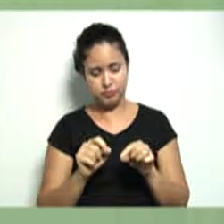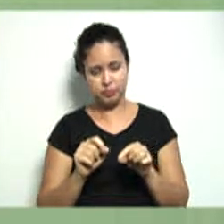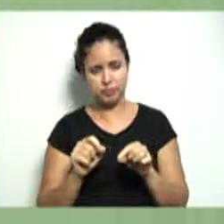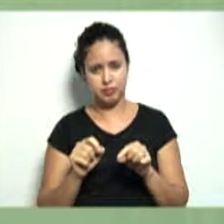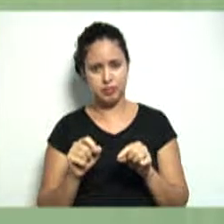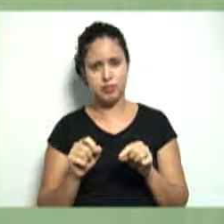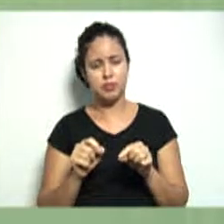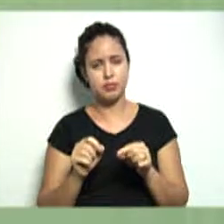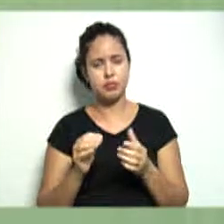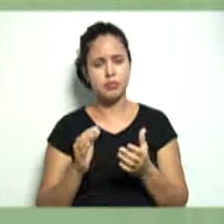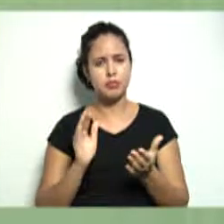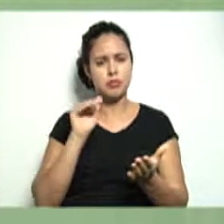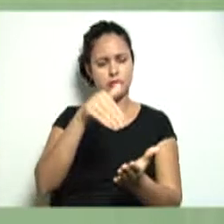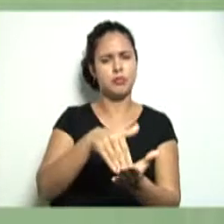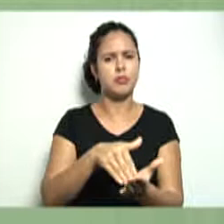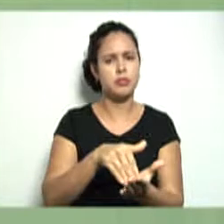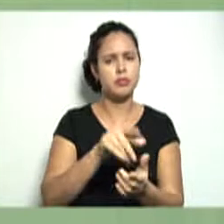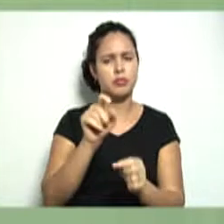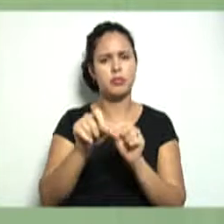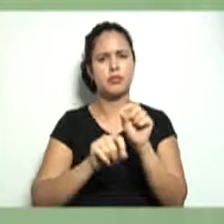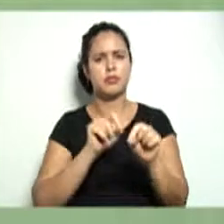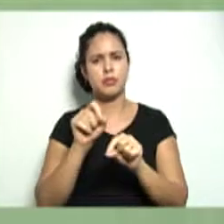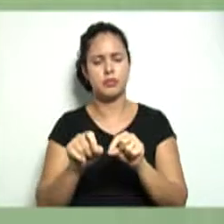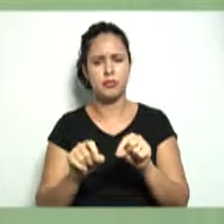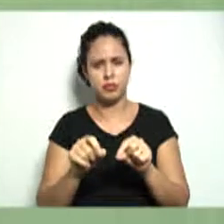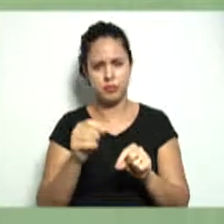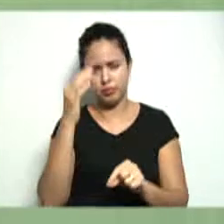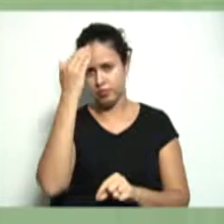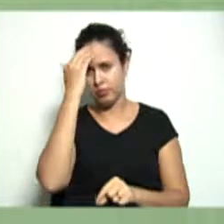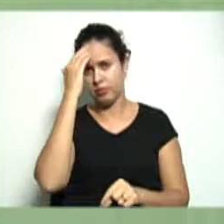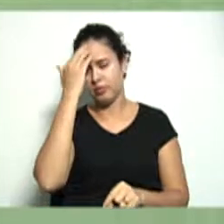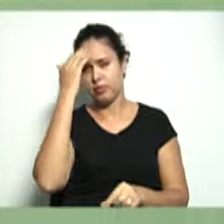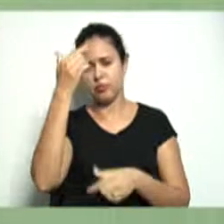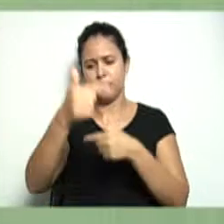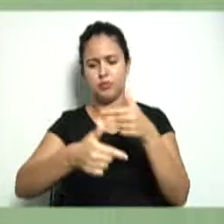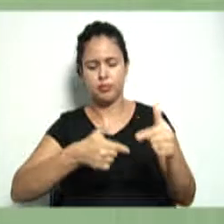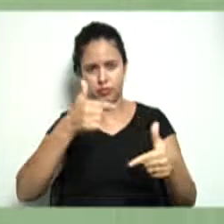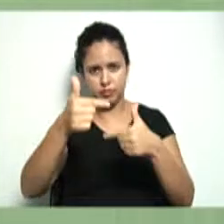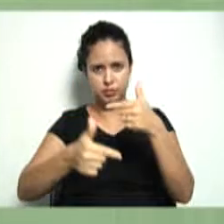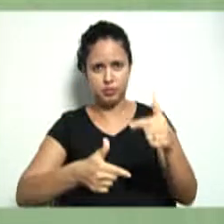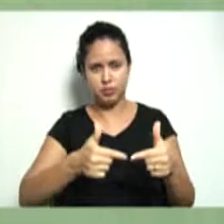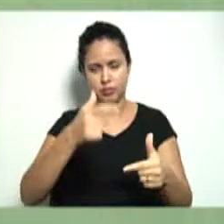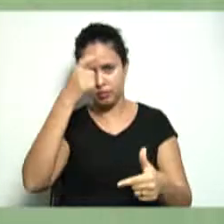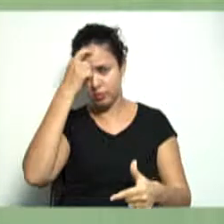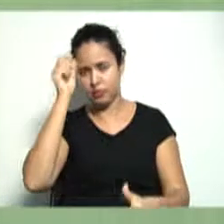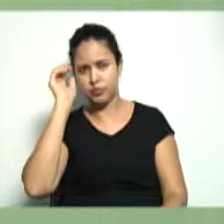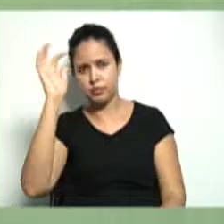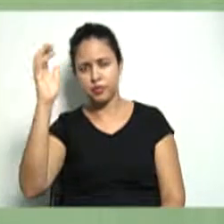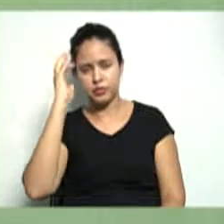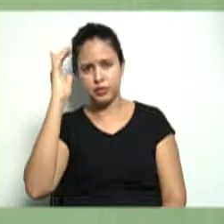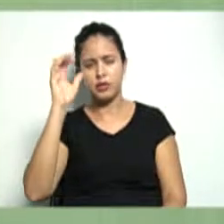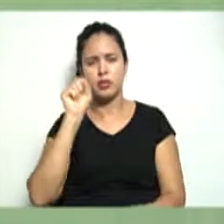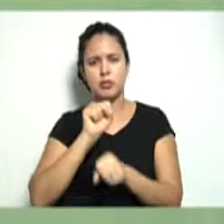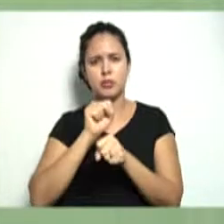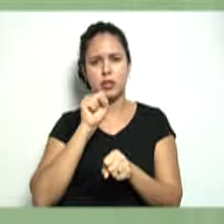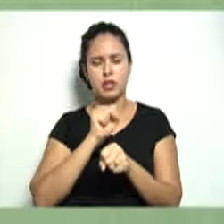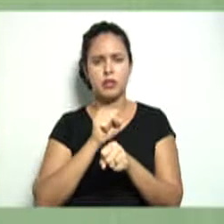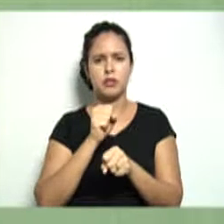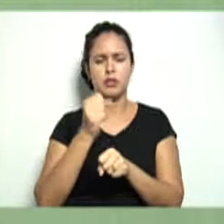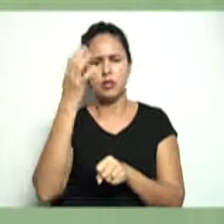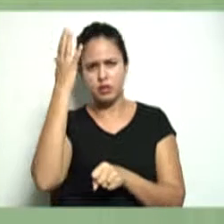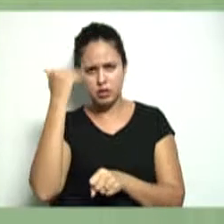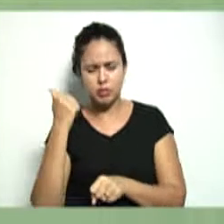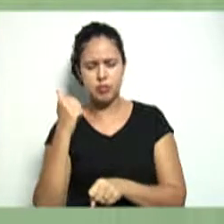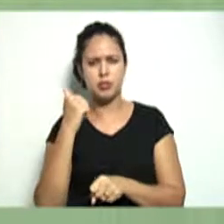assim, concluindo essa ideia, nós podemos entender que dos trabalhadores intelectuais se esperava um domínio